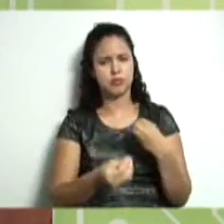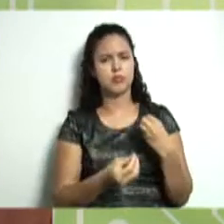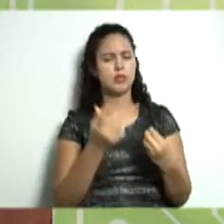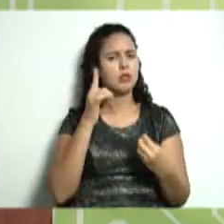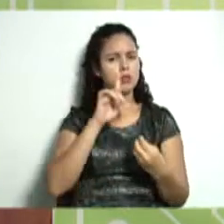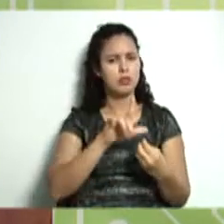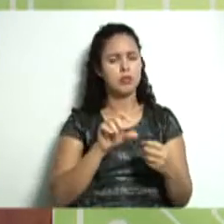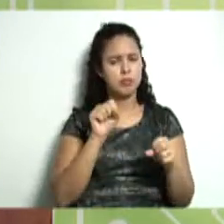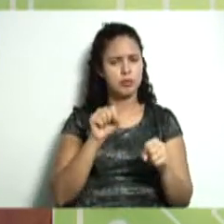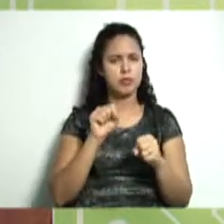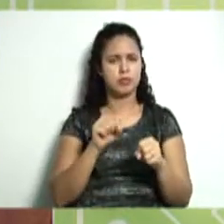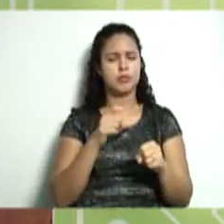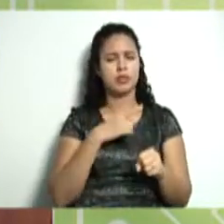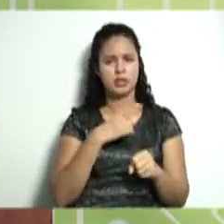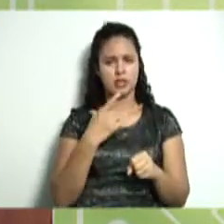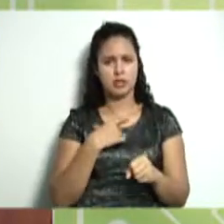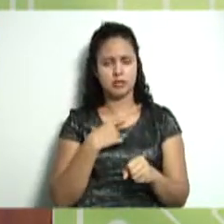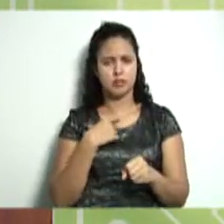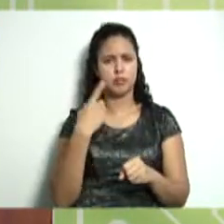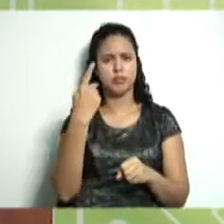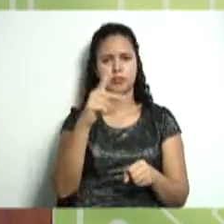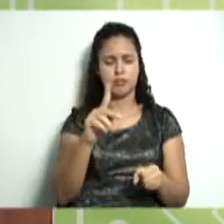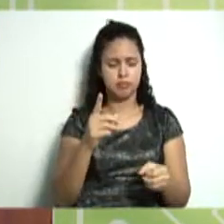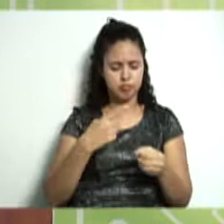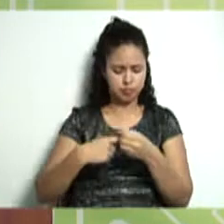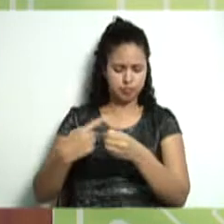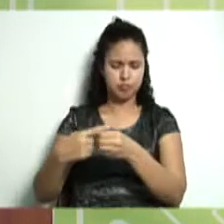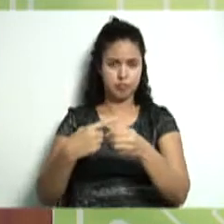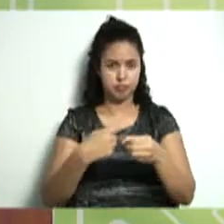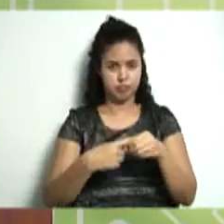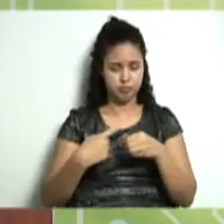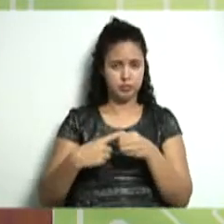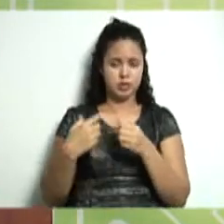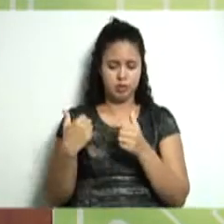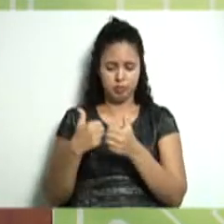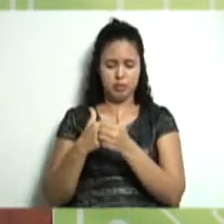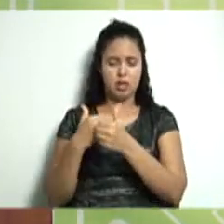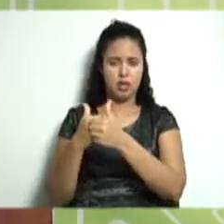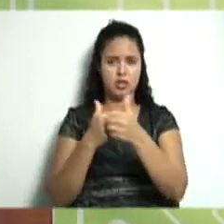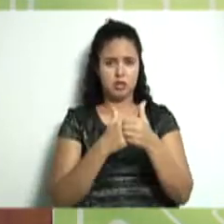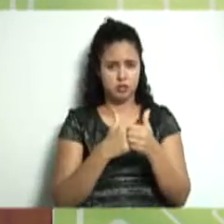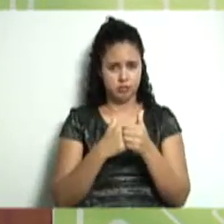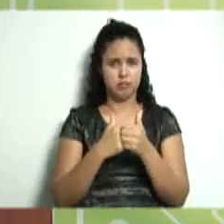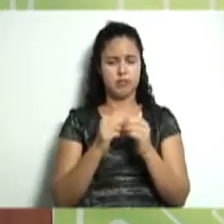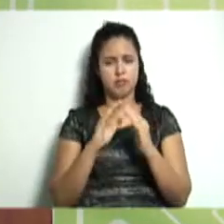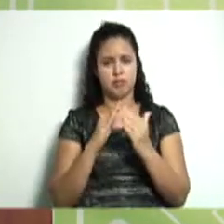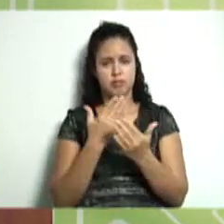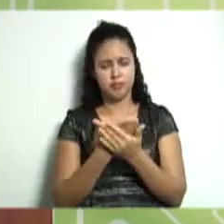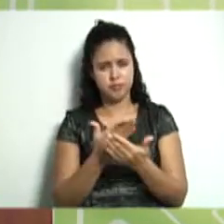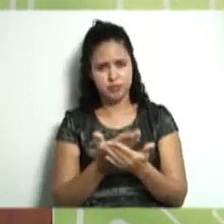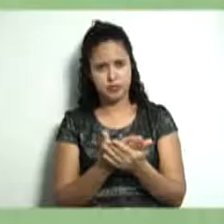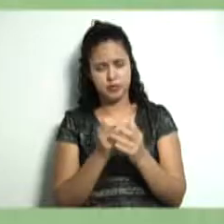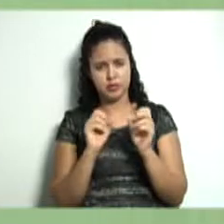cooperativas podem existir na sua região e começar a refletir sobre isso, ok? Só para a